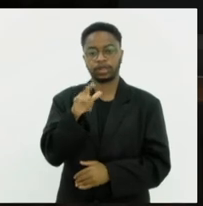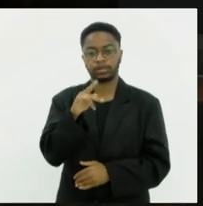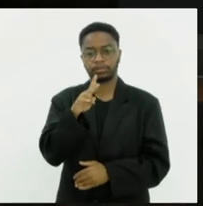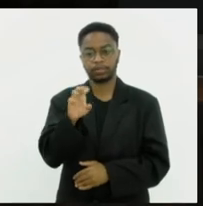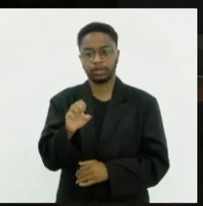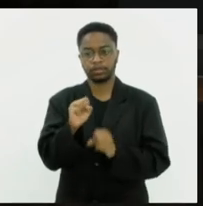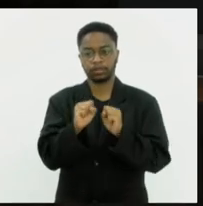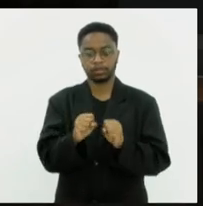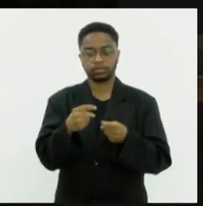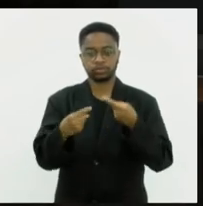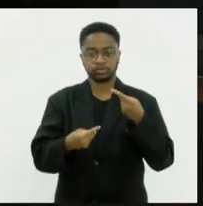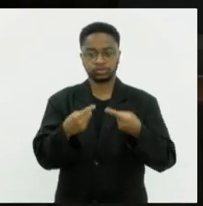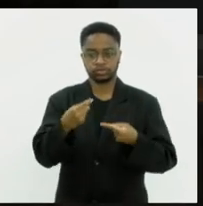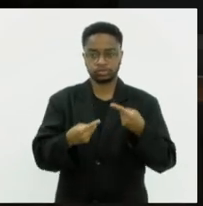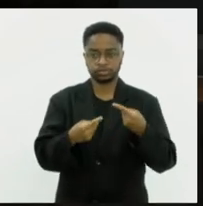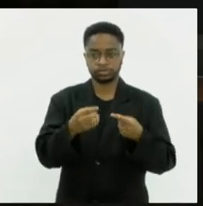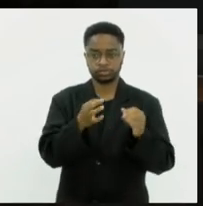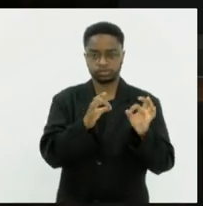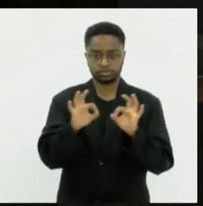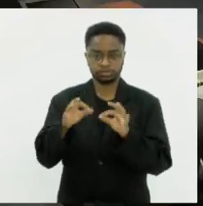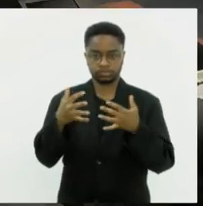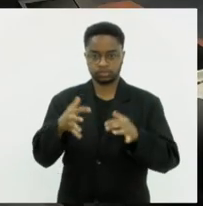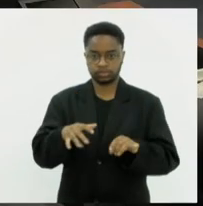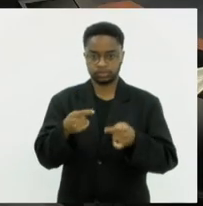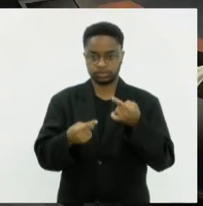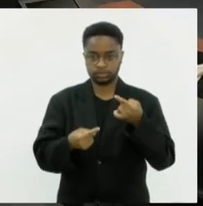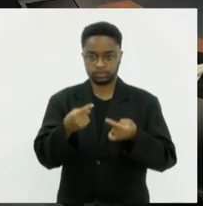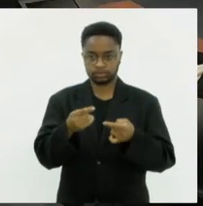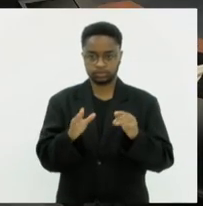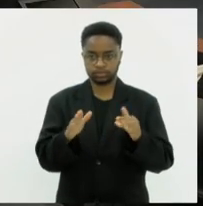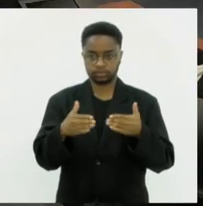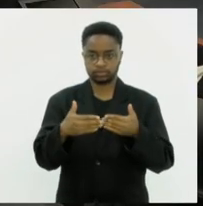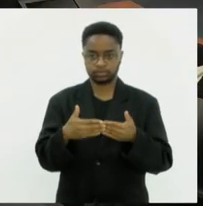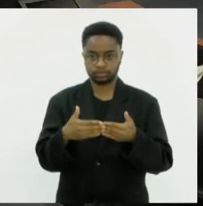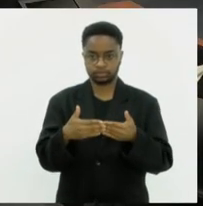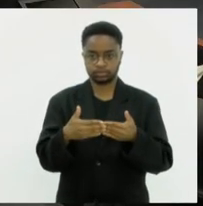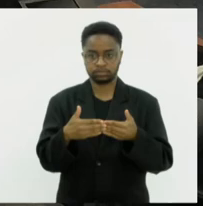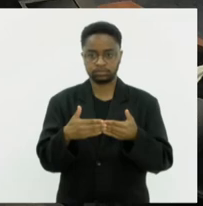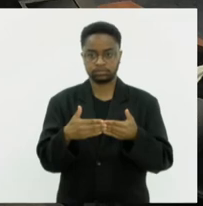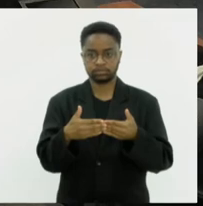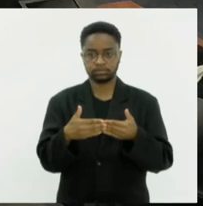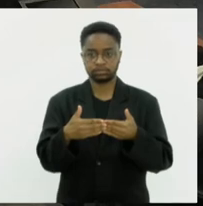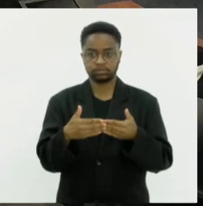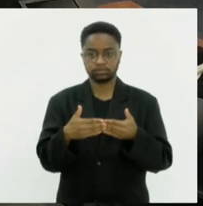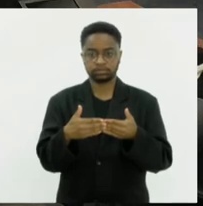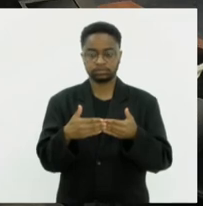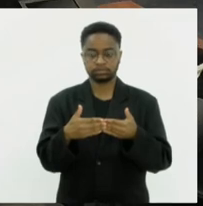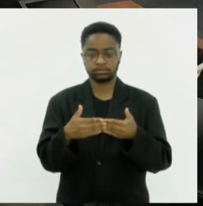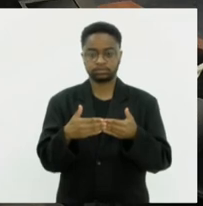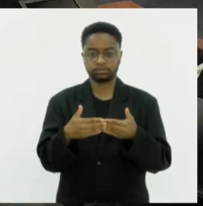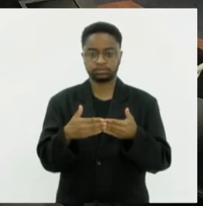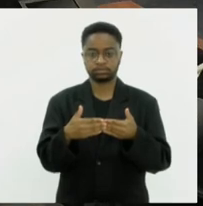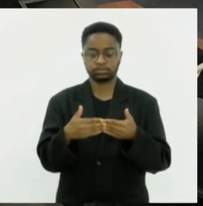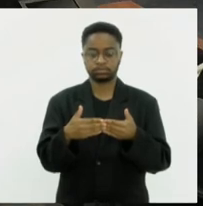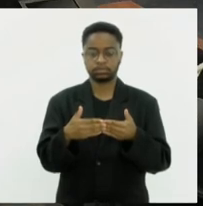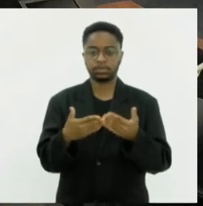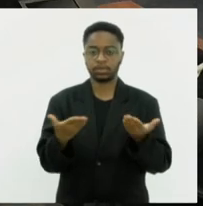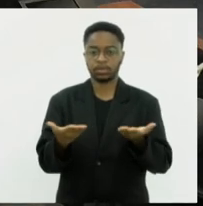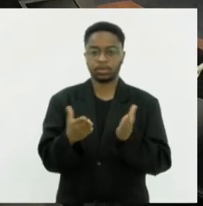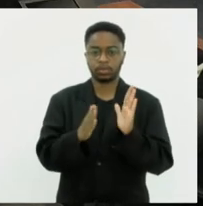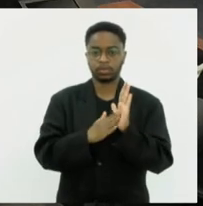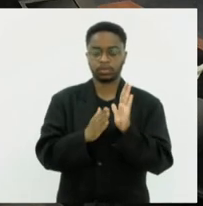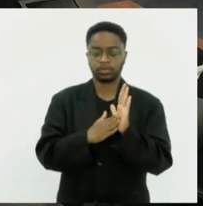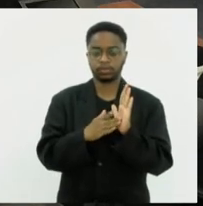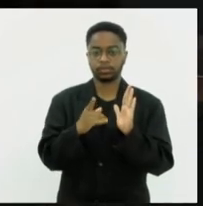Em discussão. Não havendo quem queira discutir, encerrada a discussão. A presente